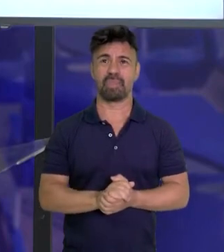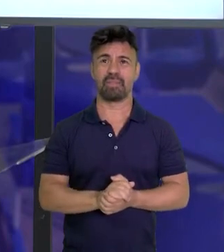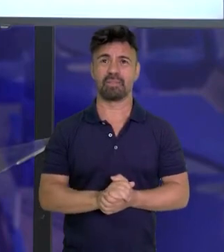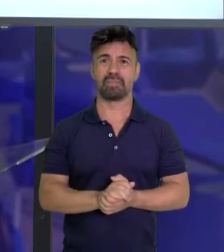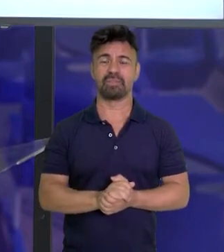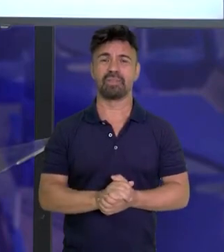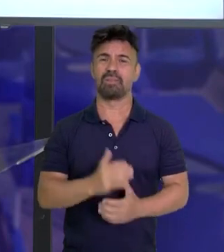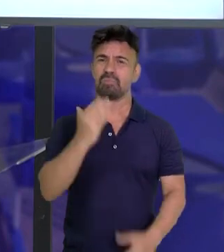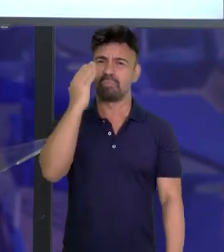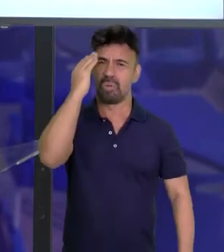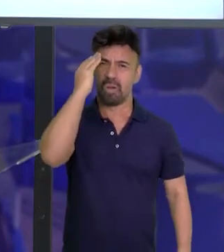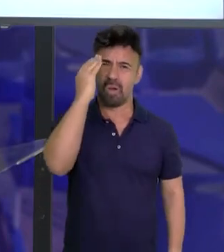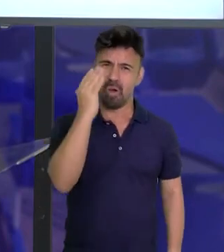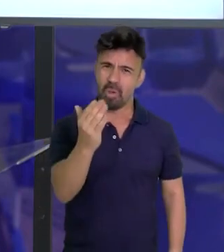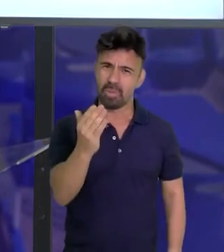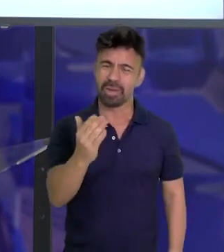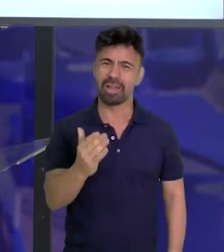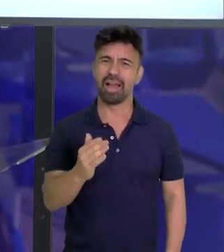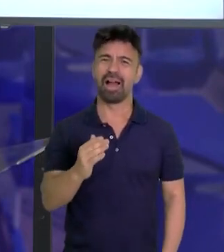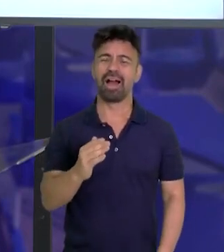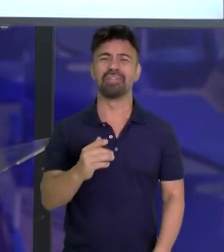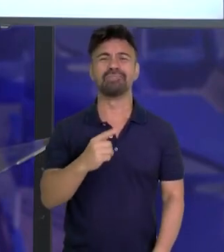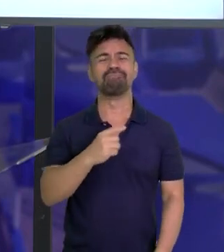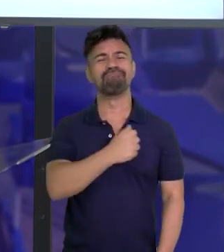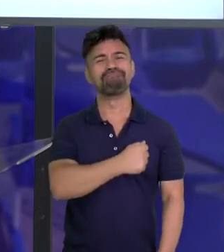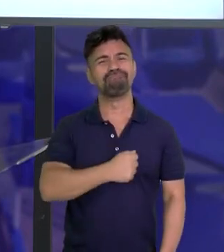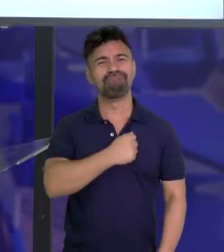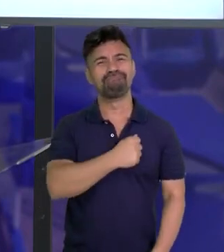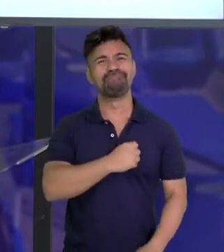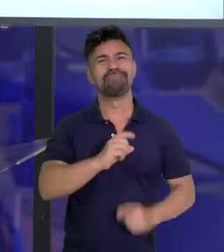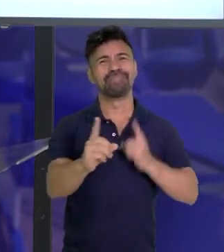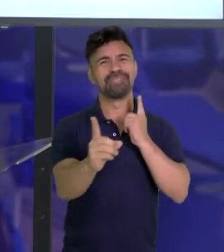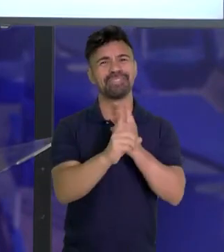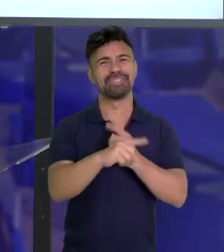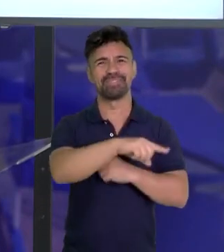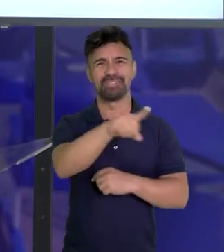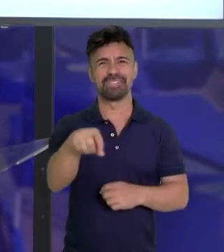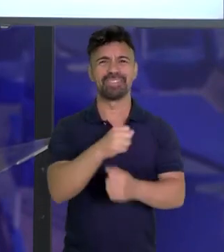Gente, muito obrigado. Eu não vejo a hora de reencontrar vocês. Um abraço.